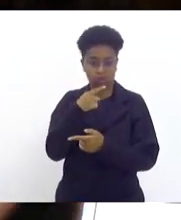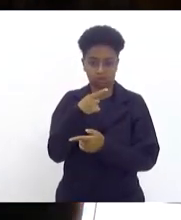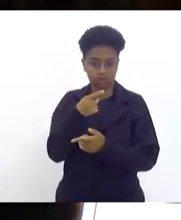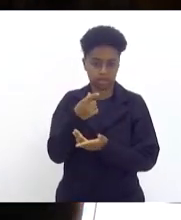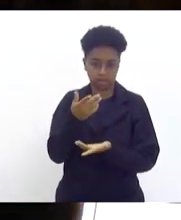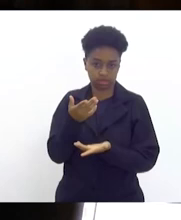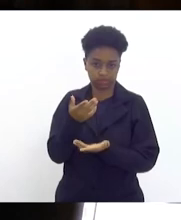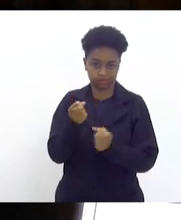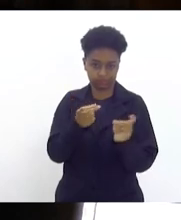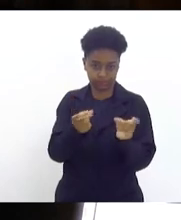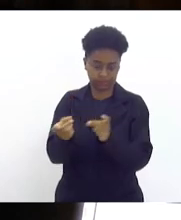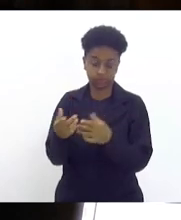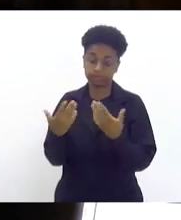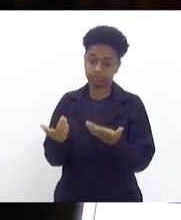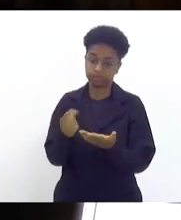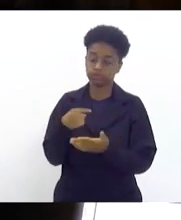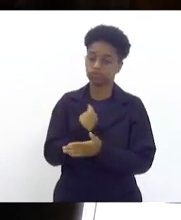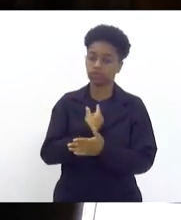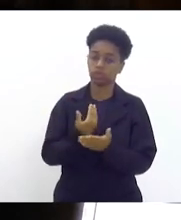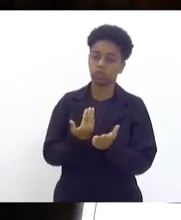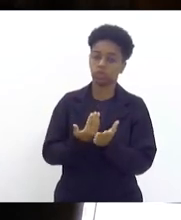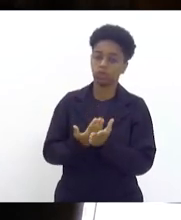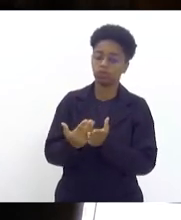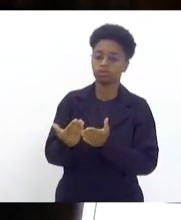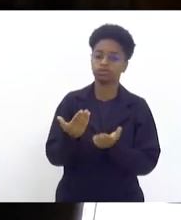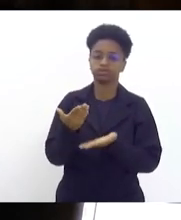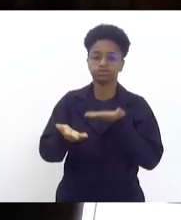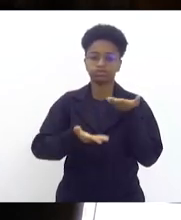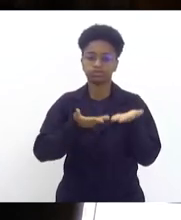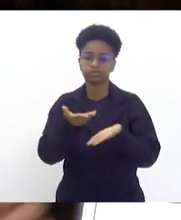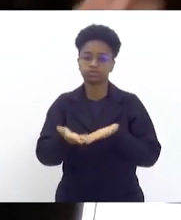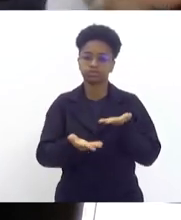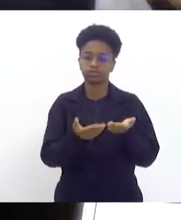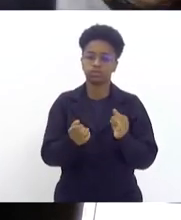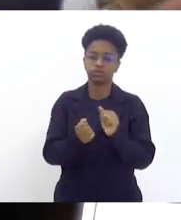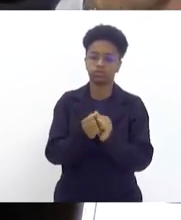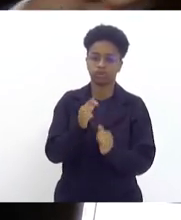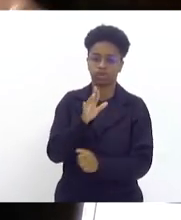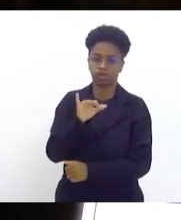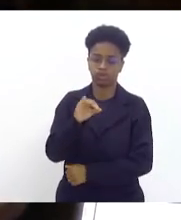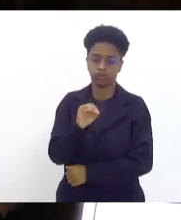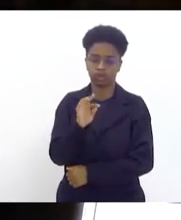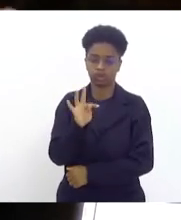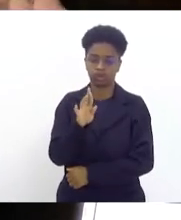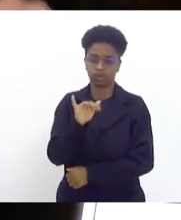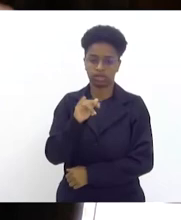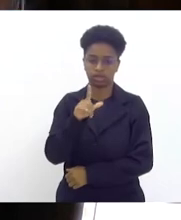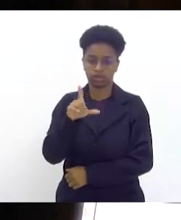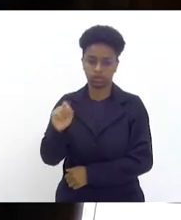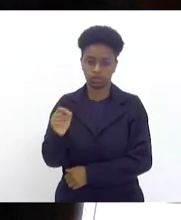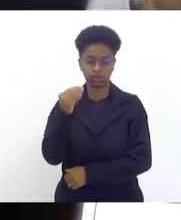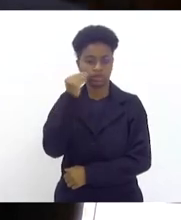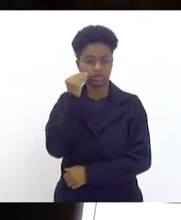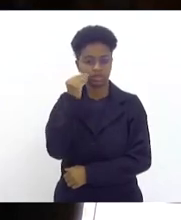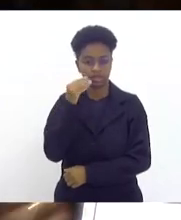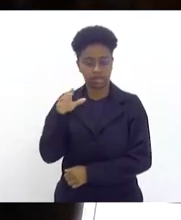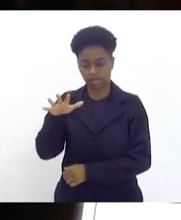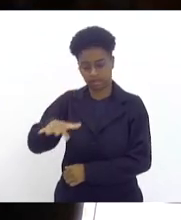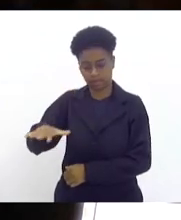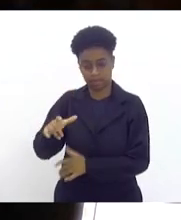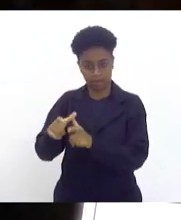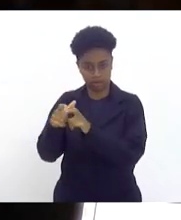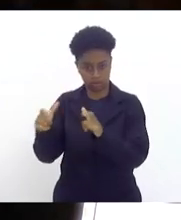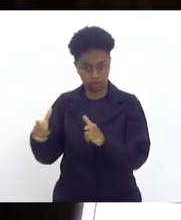com a Tijuca e a gente começou ali uma tratativa com a Rio trilhos de pegar esse terreno maior ceder a esses